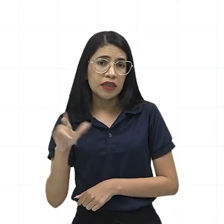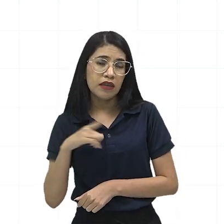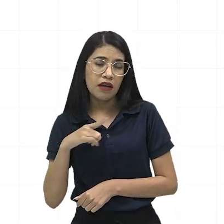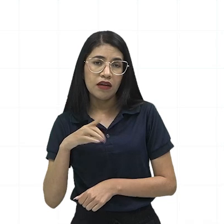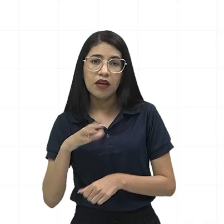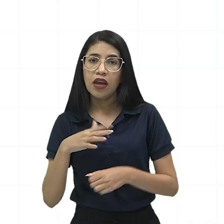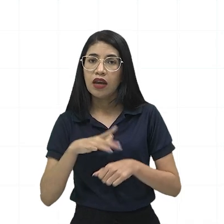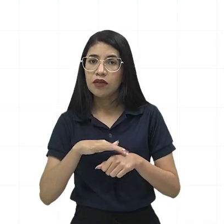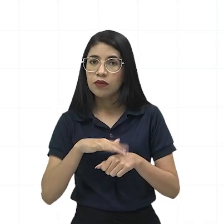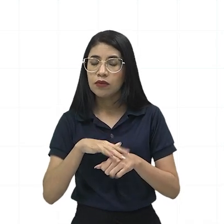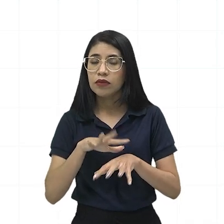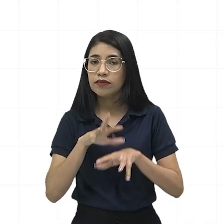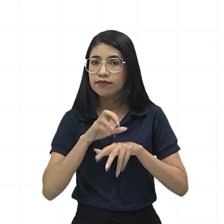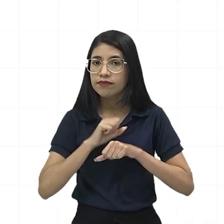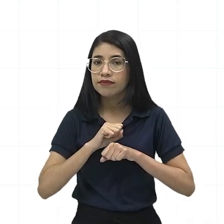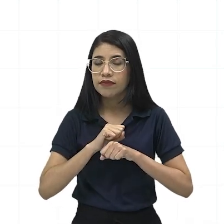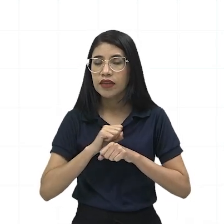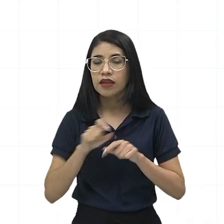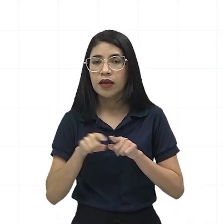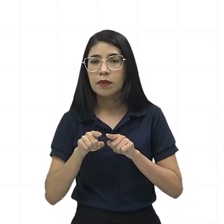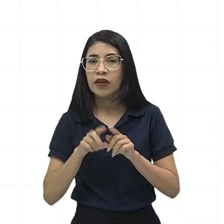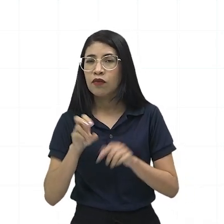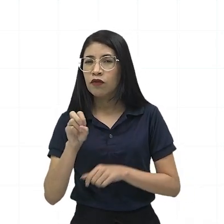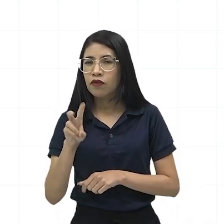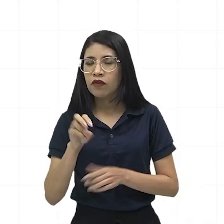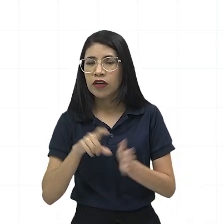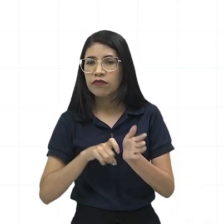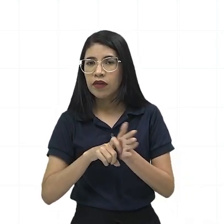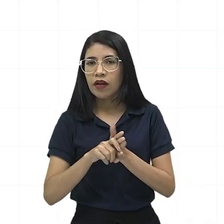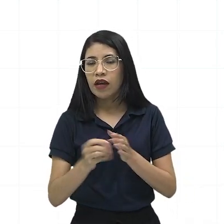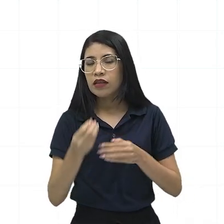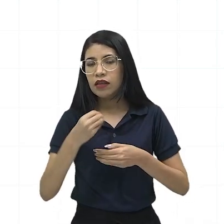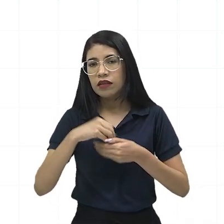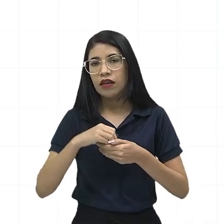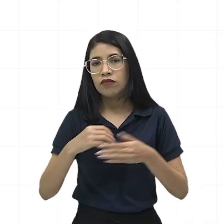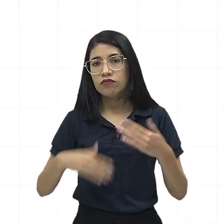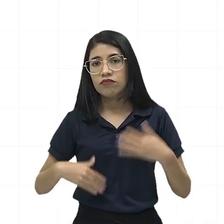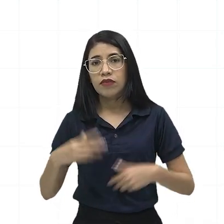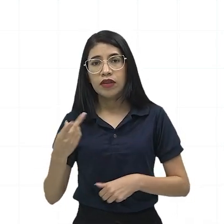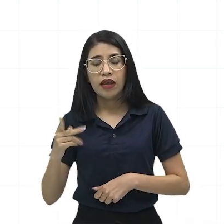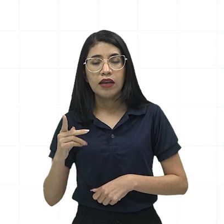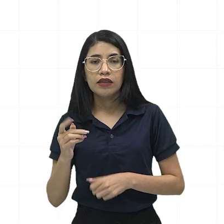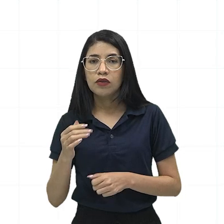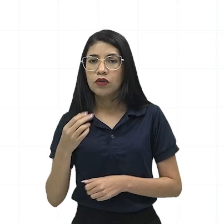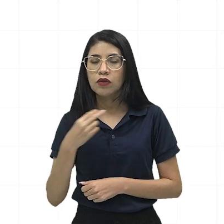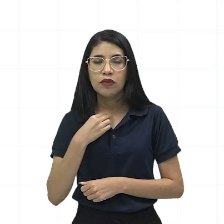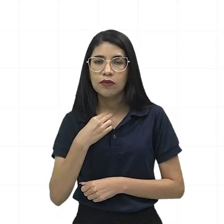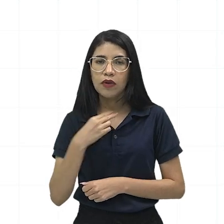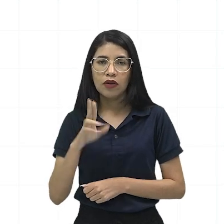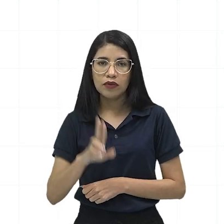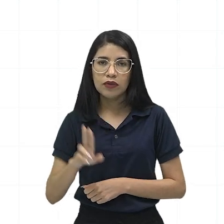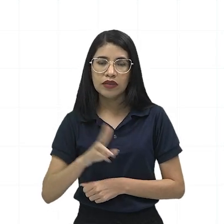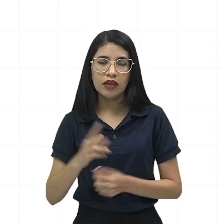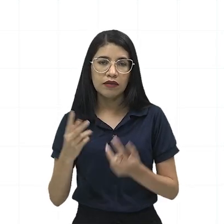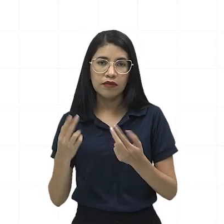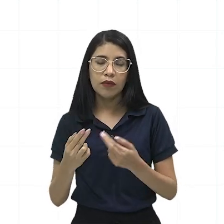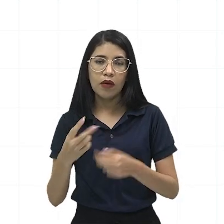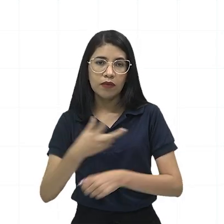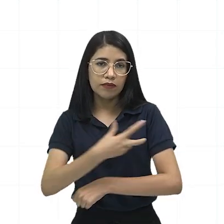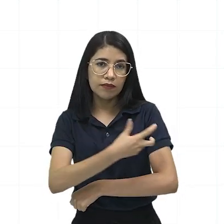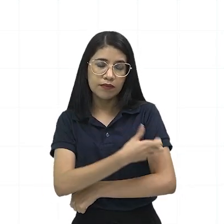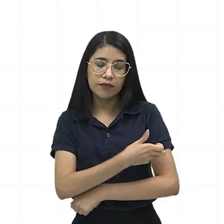está aportando ali, né, um micro-organismo dentro do corpo dela. Então a gente não deve compartilhar agulhas e